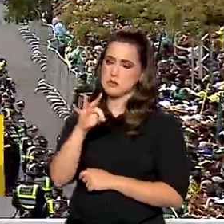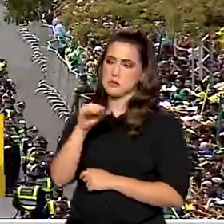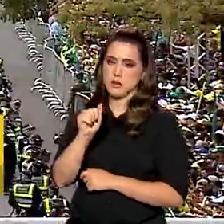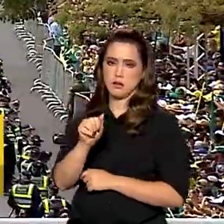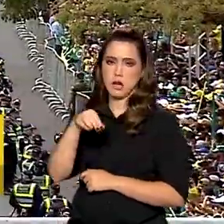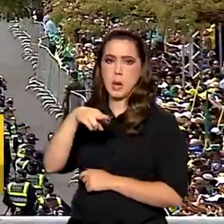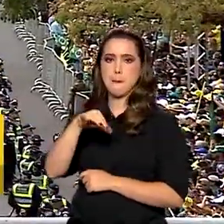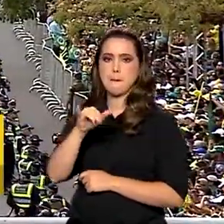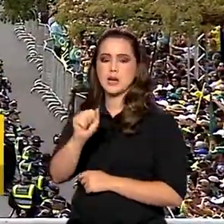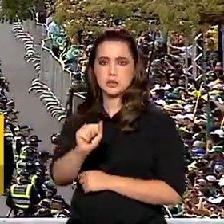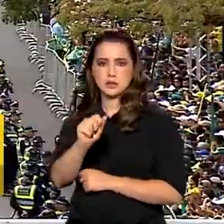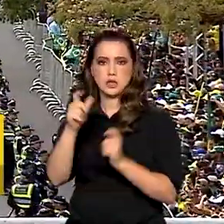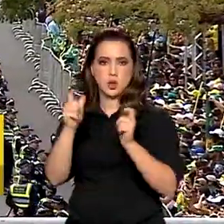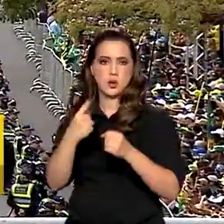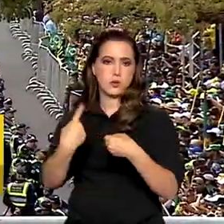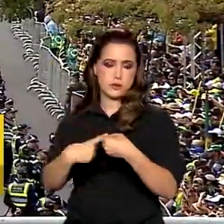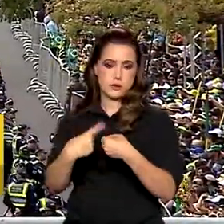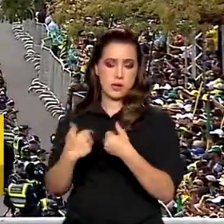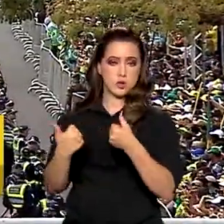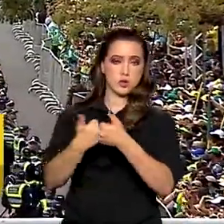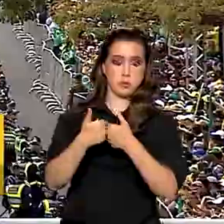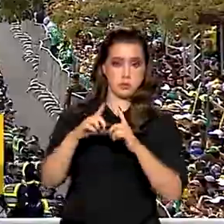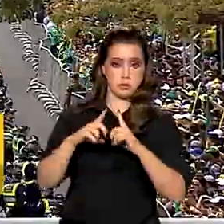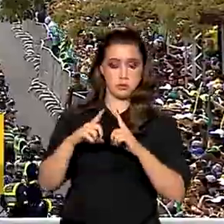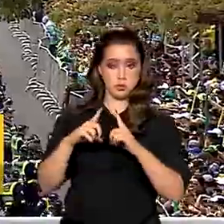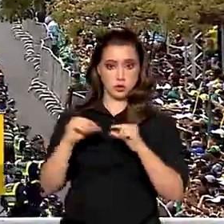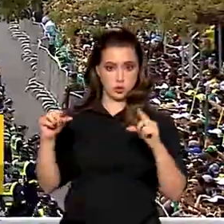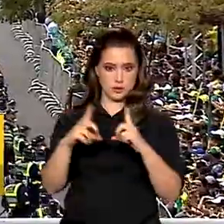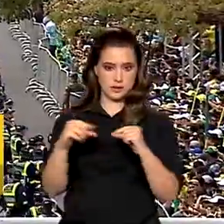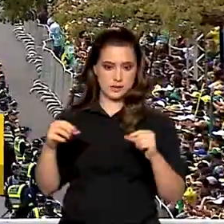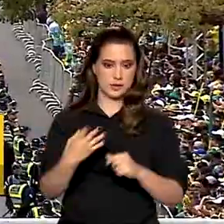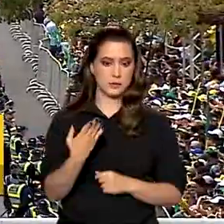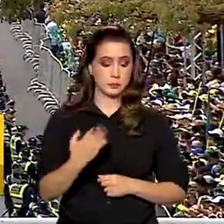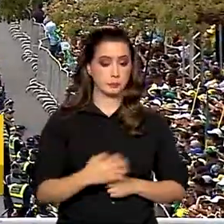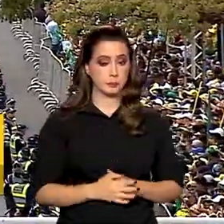1.200 estudantes do primeiro ao nono ano do ensino fundamental.